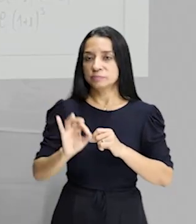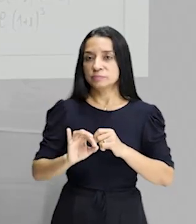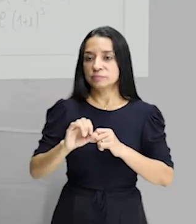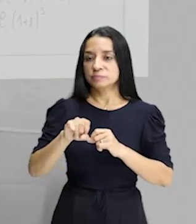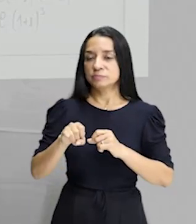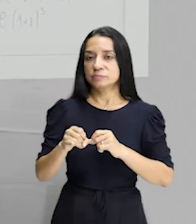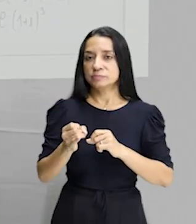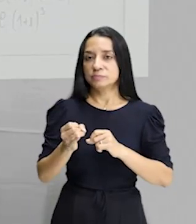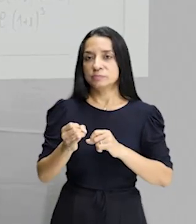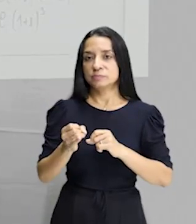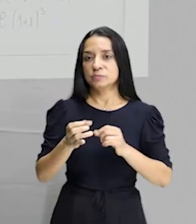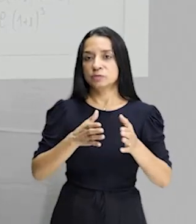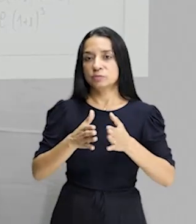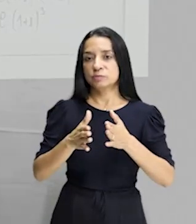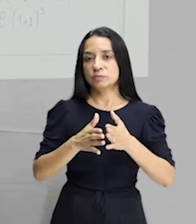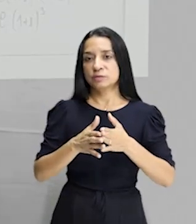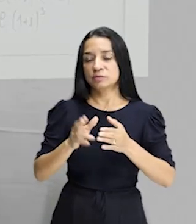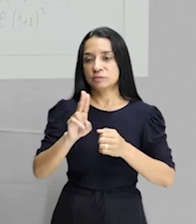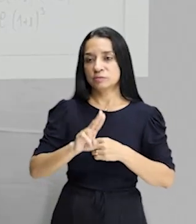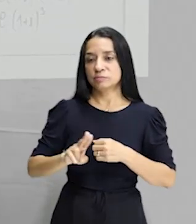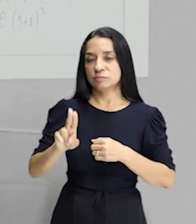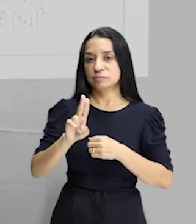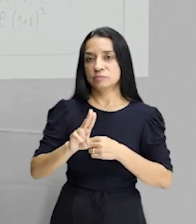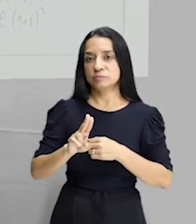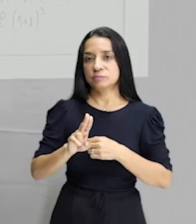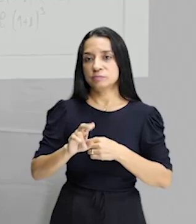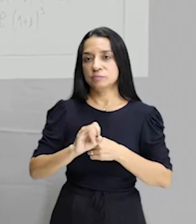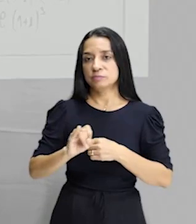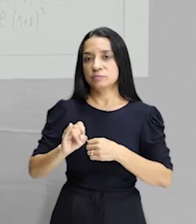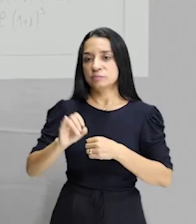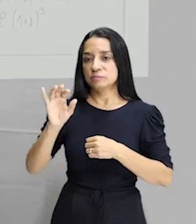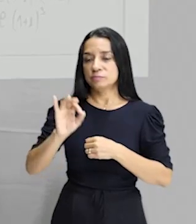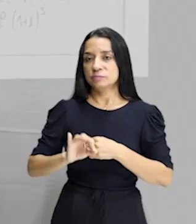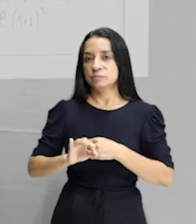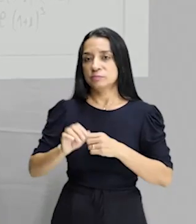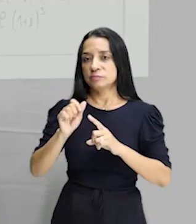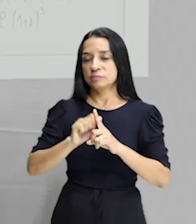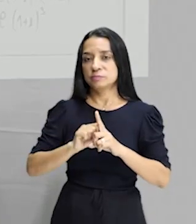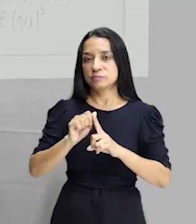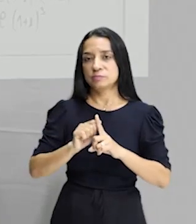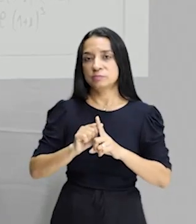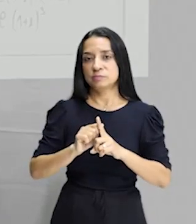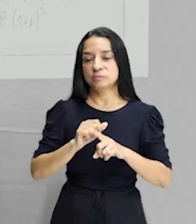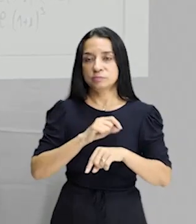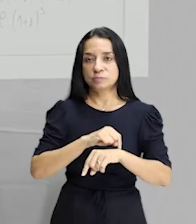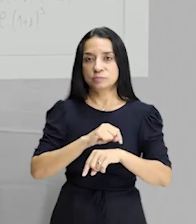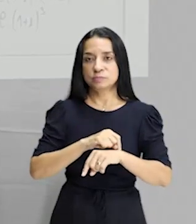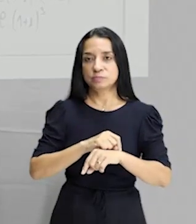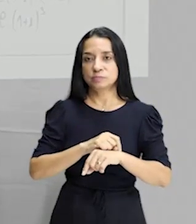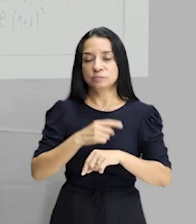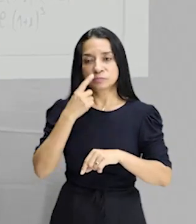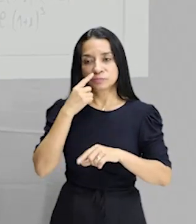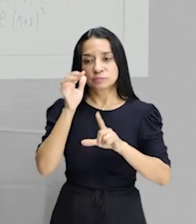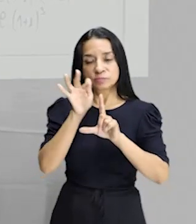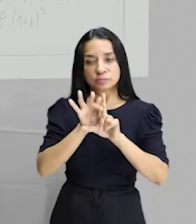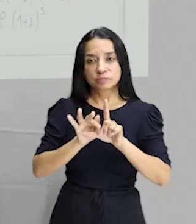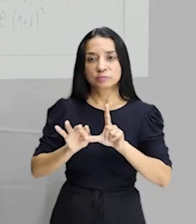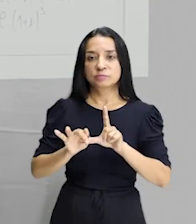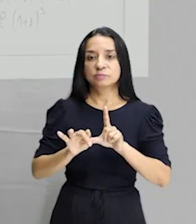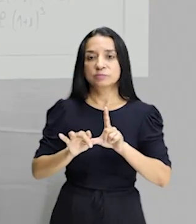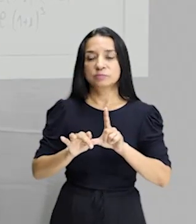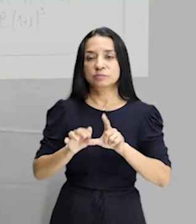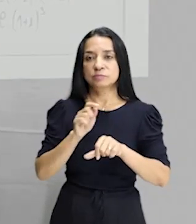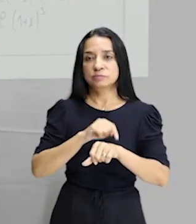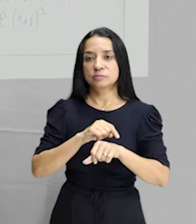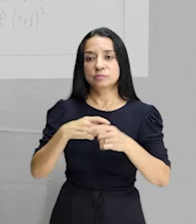de juros e o período vocês estão na mesma unidade quando você a taxa tal mês na hora de colocar na fórmula esse esse